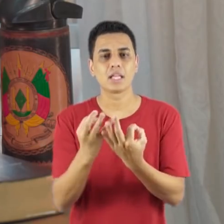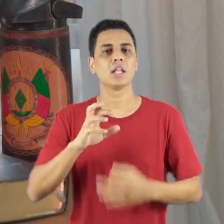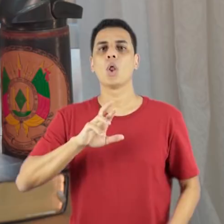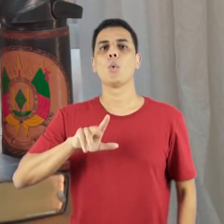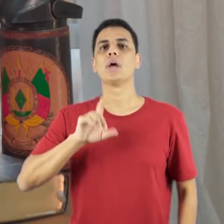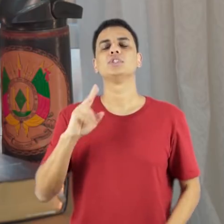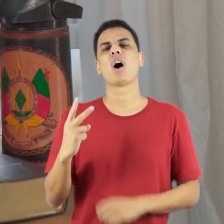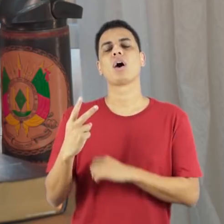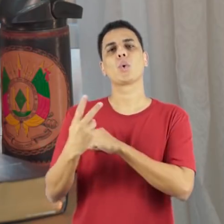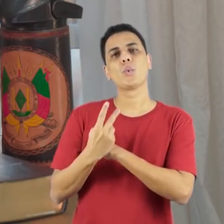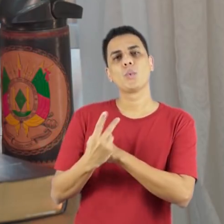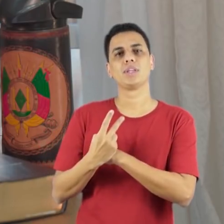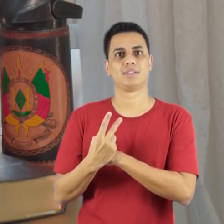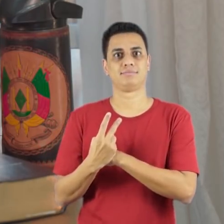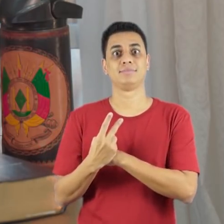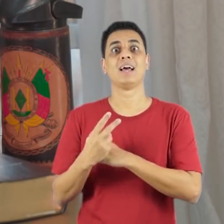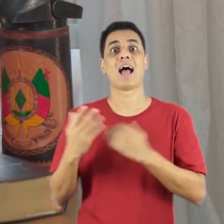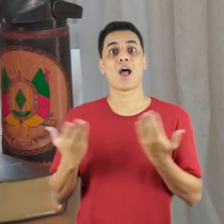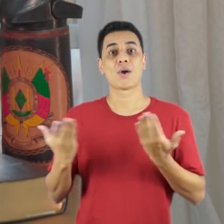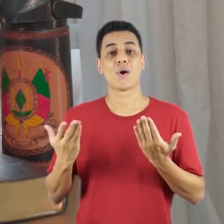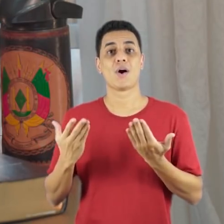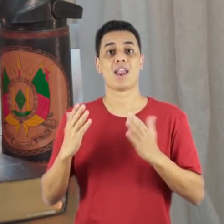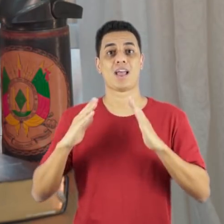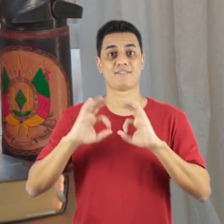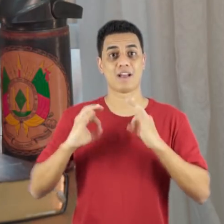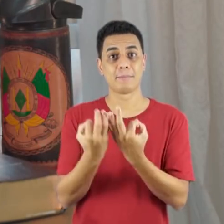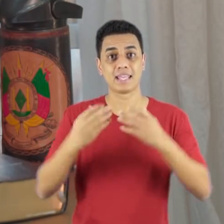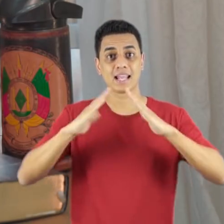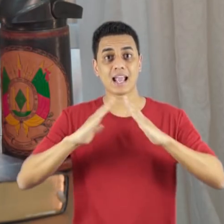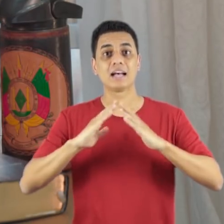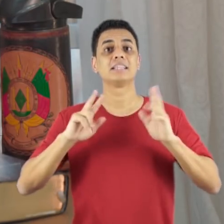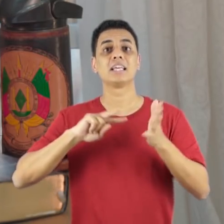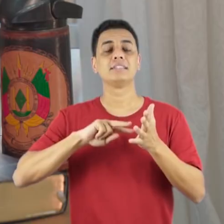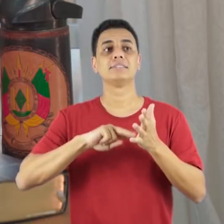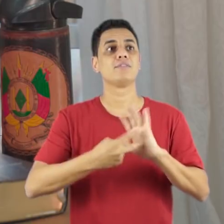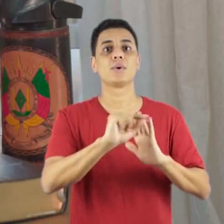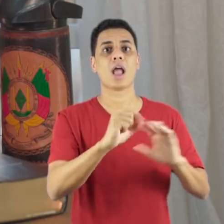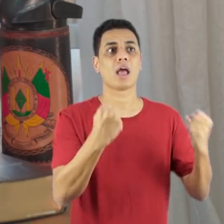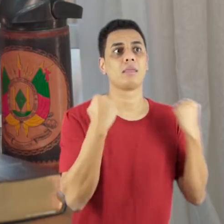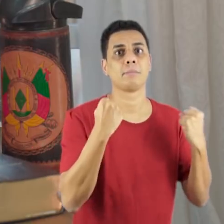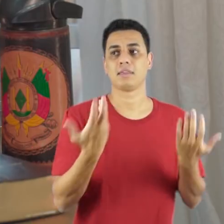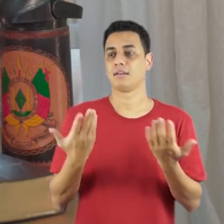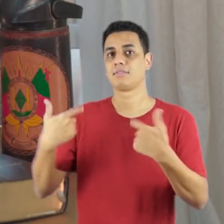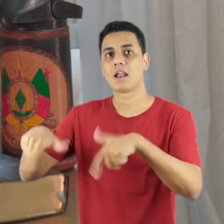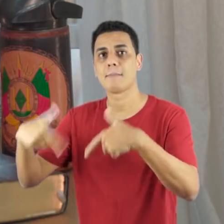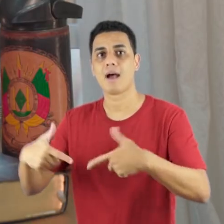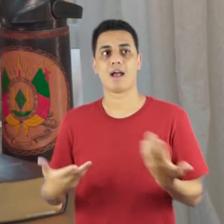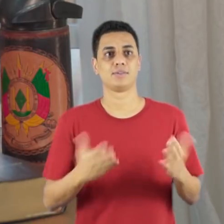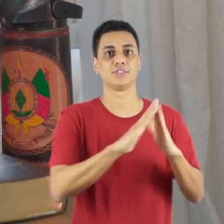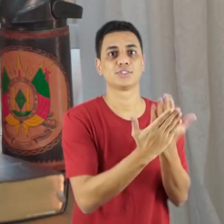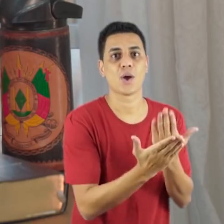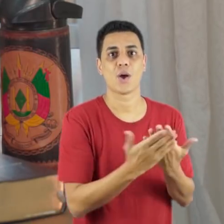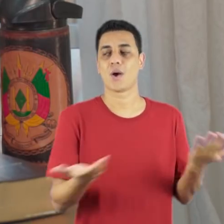de ser refúgio e abrigo e ele passou a ser escola, escritório, sala de reunião, academia, salão de